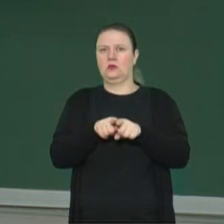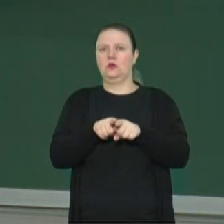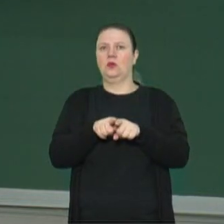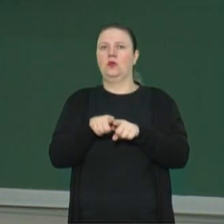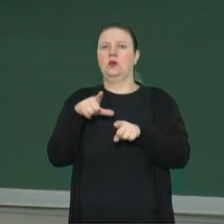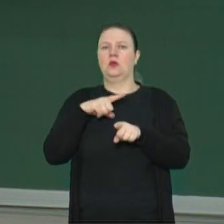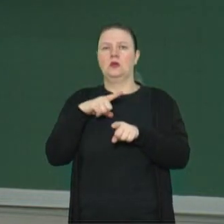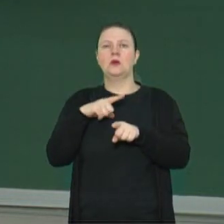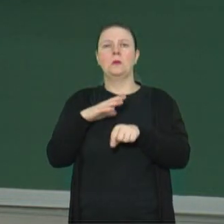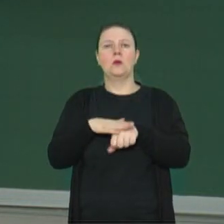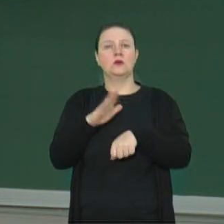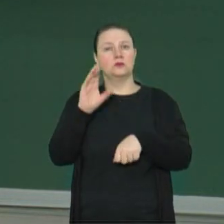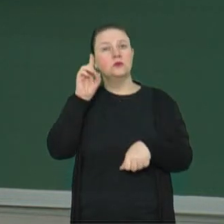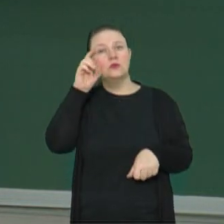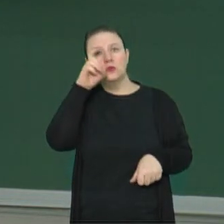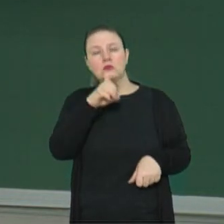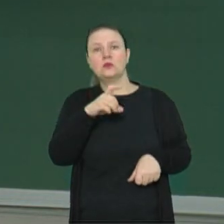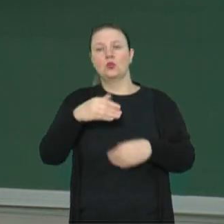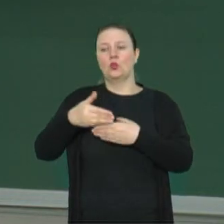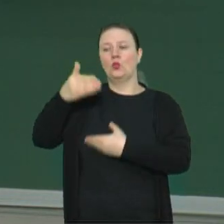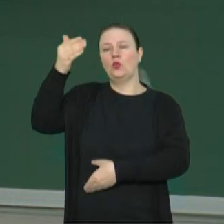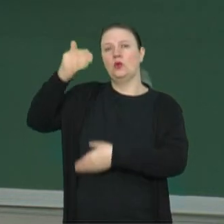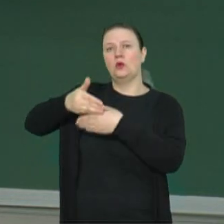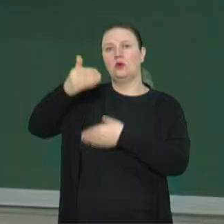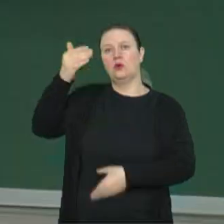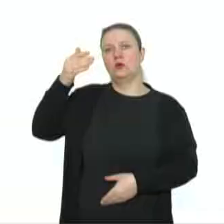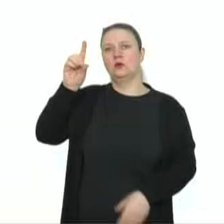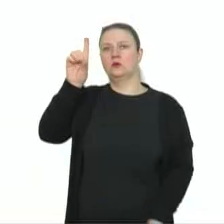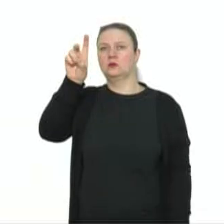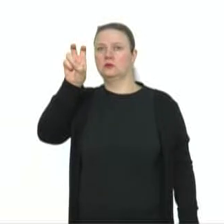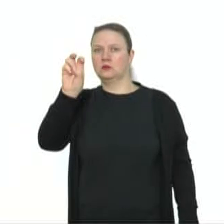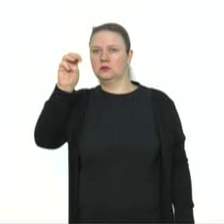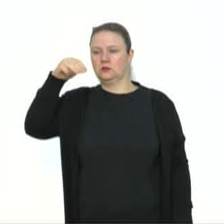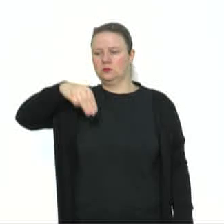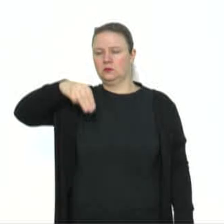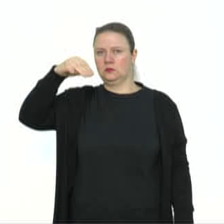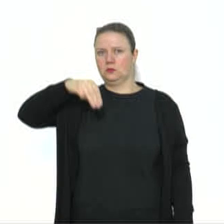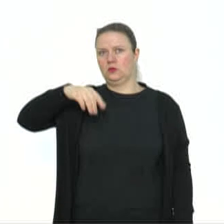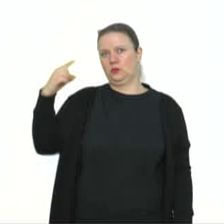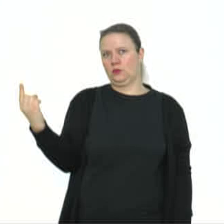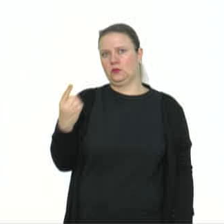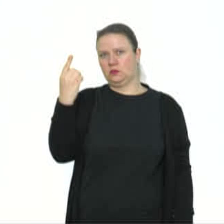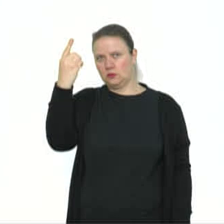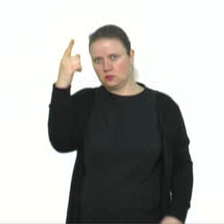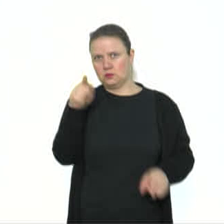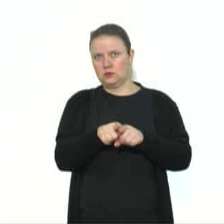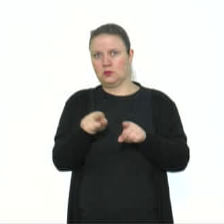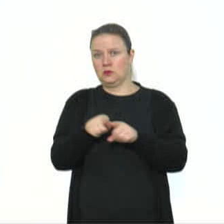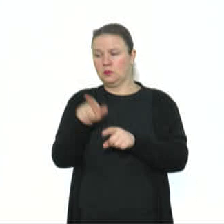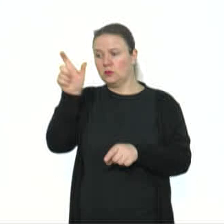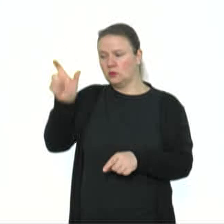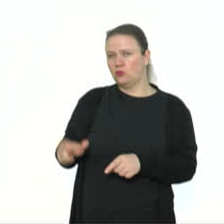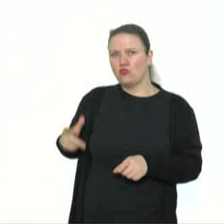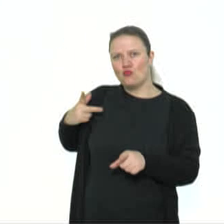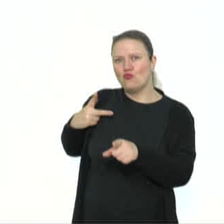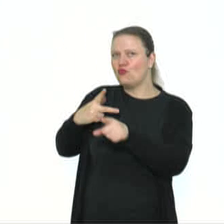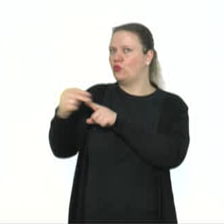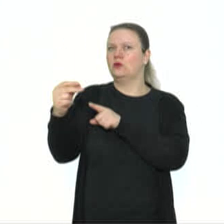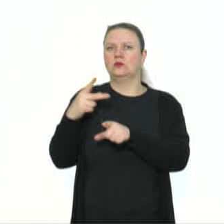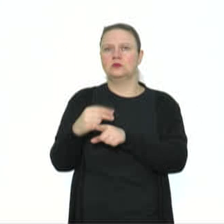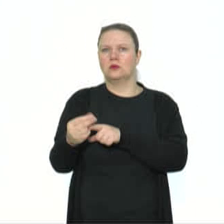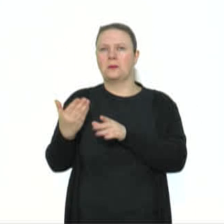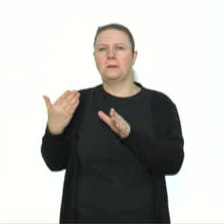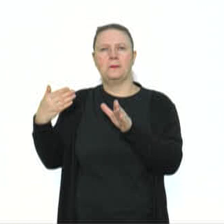de dificuldade. Então ela é realizada em muros de cerca de 15 metros de altura. O atleta vencedor é aquele que chega mais alto,